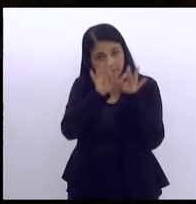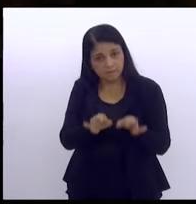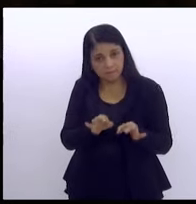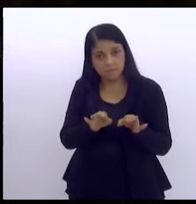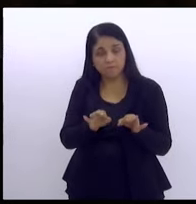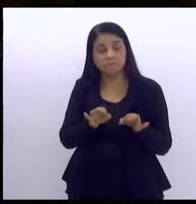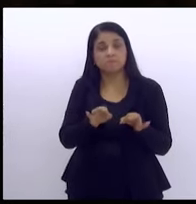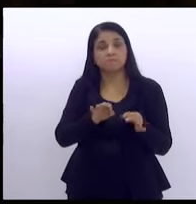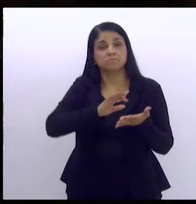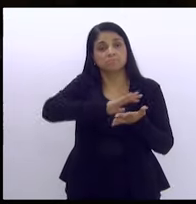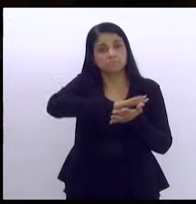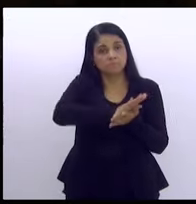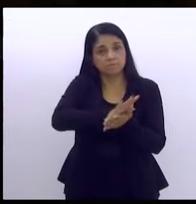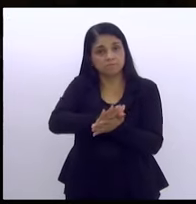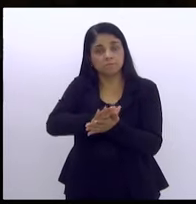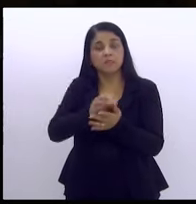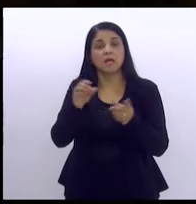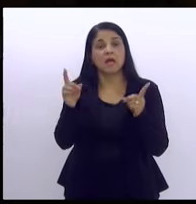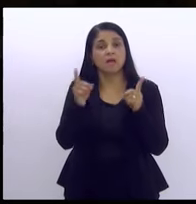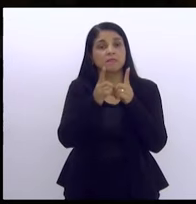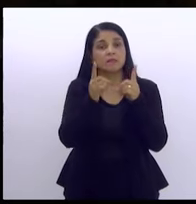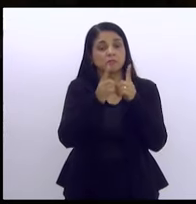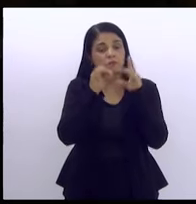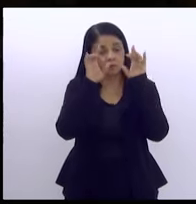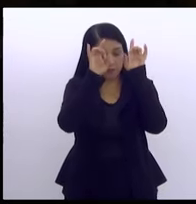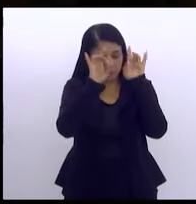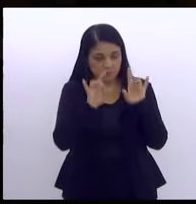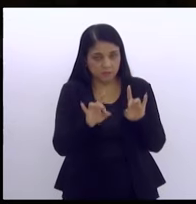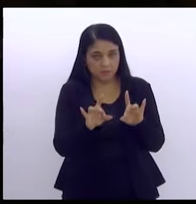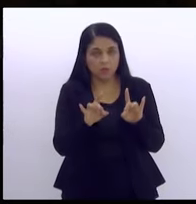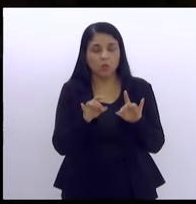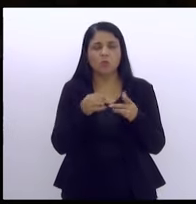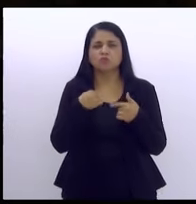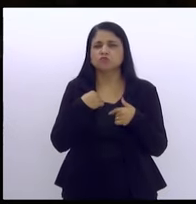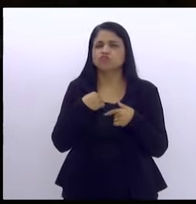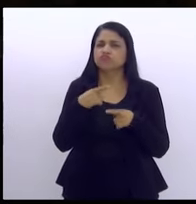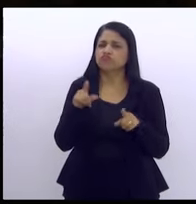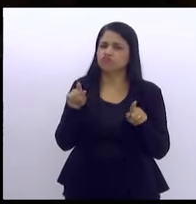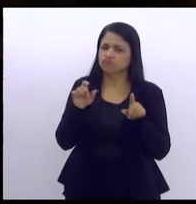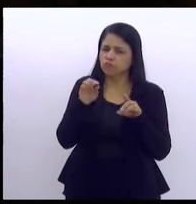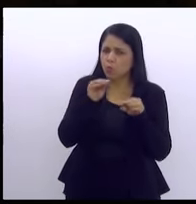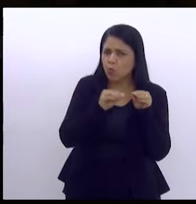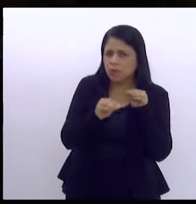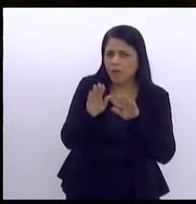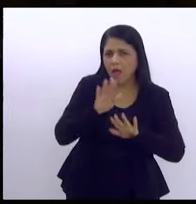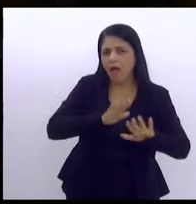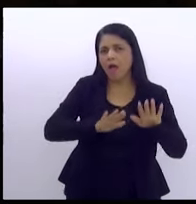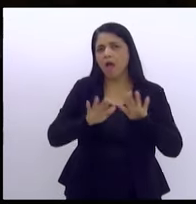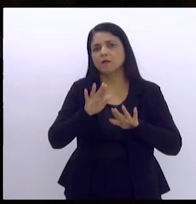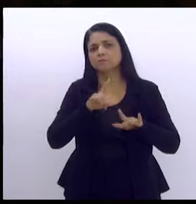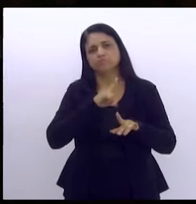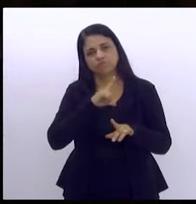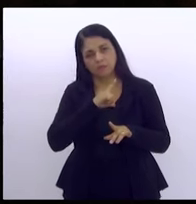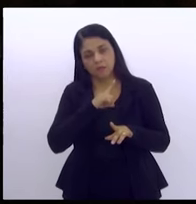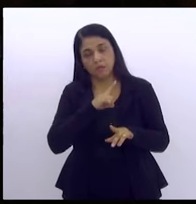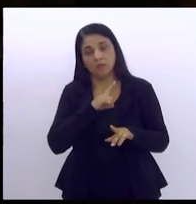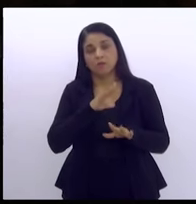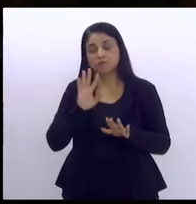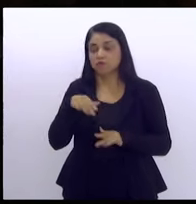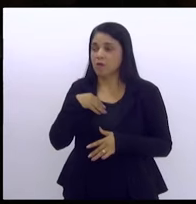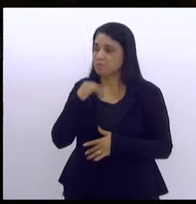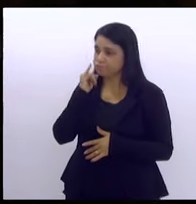e Intolerância fizesse um atendimento especializado. Tomamos o cuidado de, e aí eu já adianto aqui para o nosso nobre